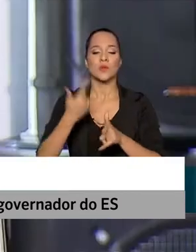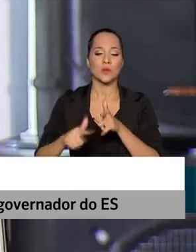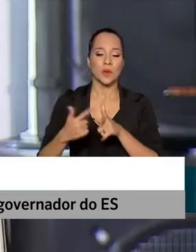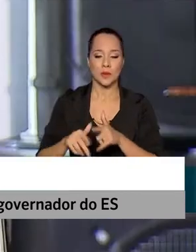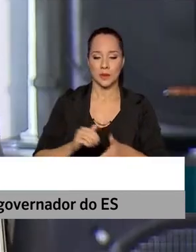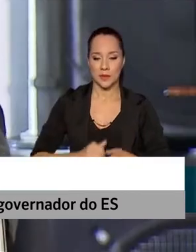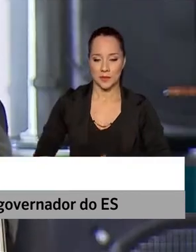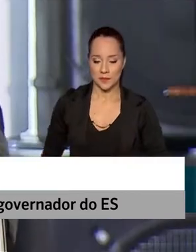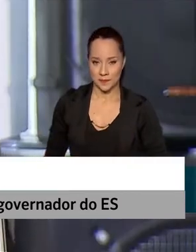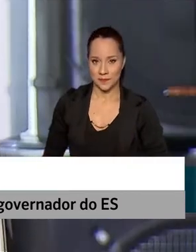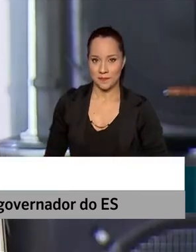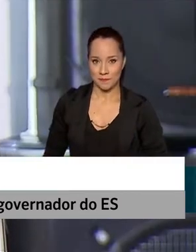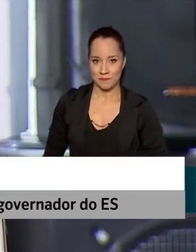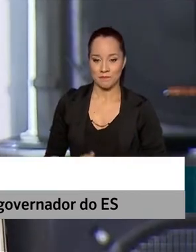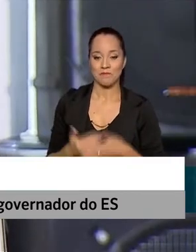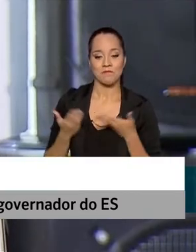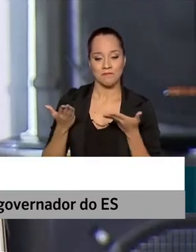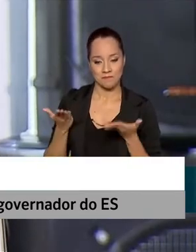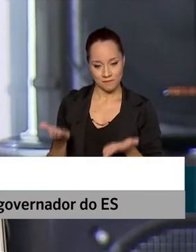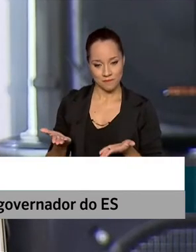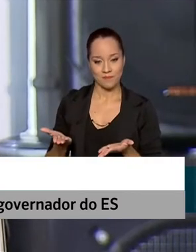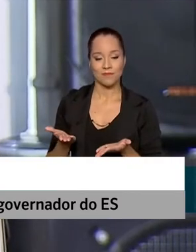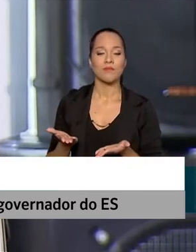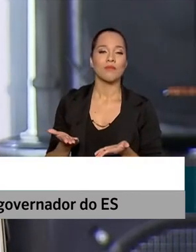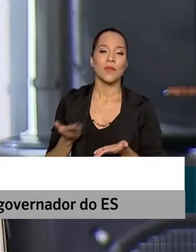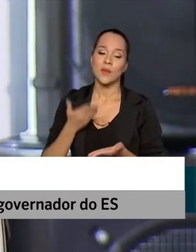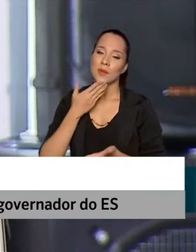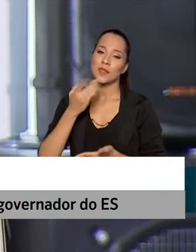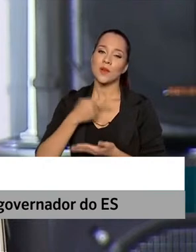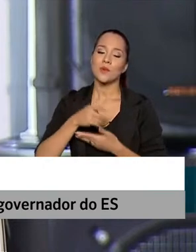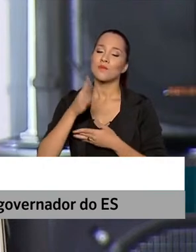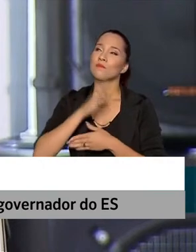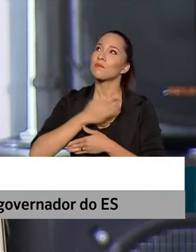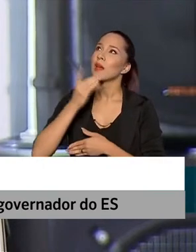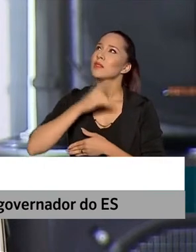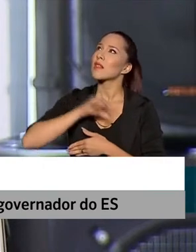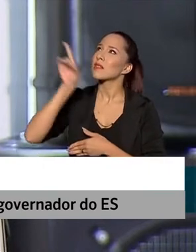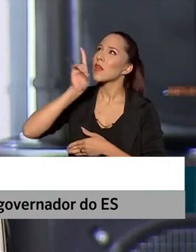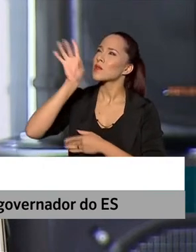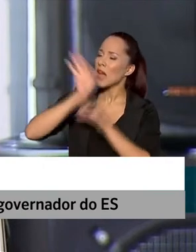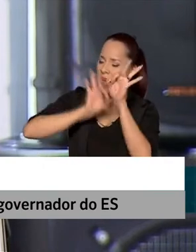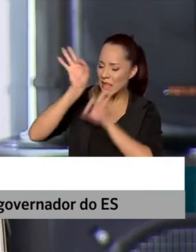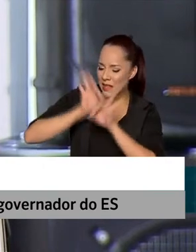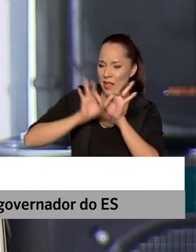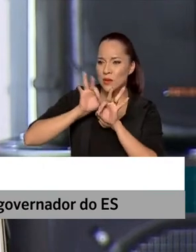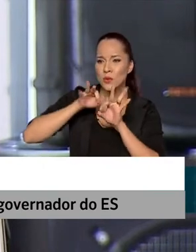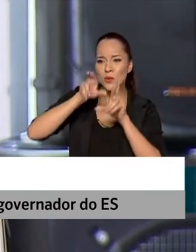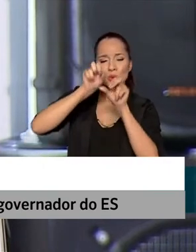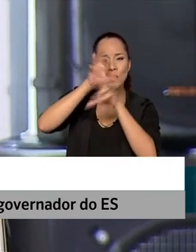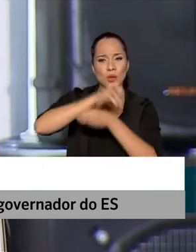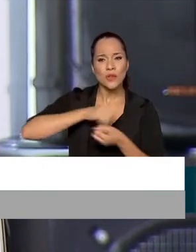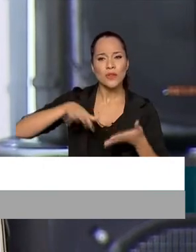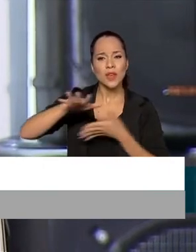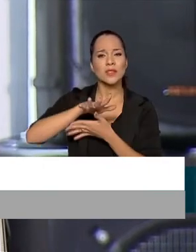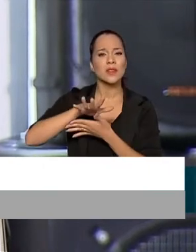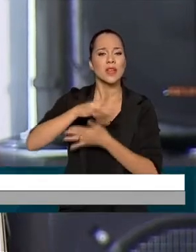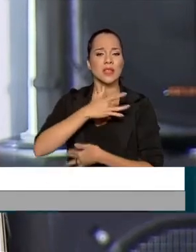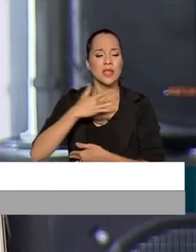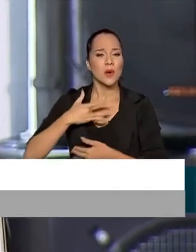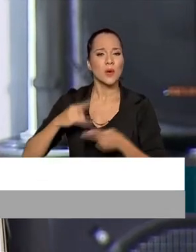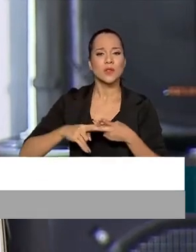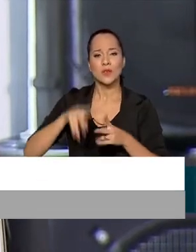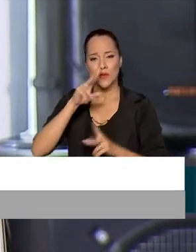obstáculos. Finalmente, rogo ao grande arquiteto do universo que abençoe a todos com muita saúde,